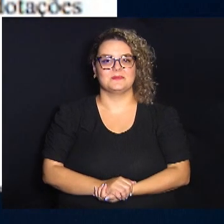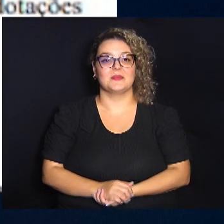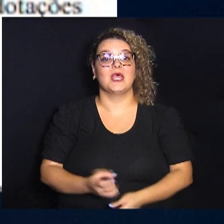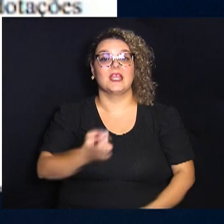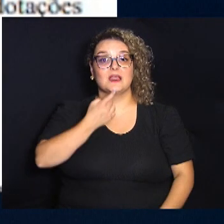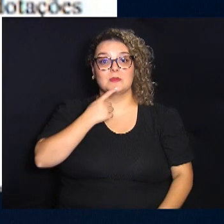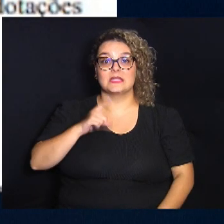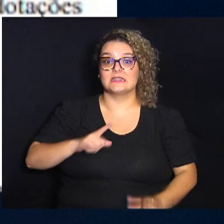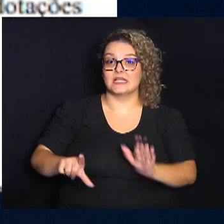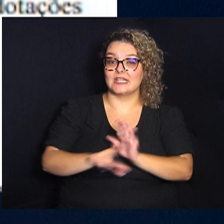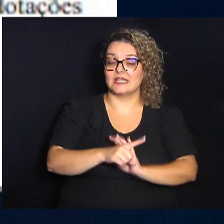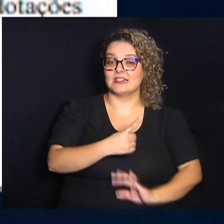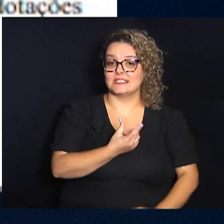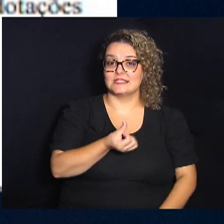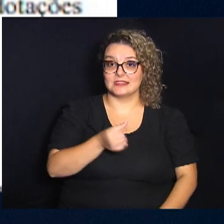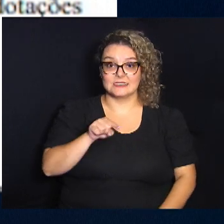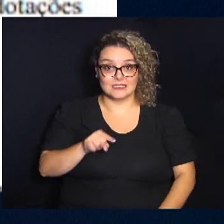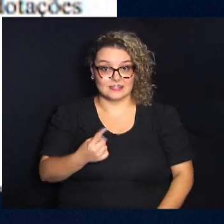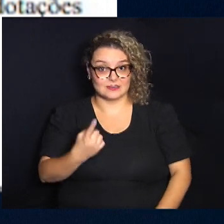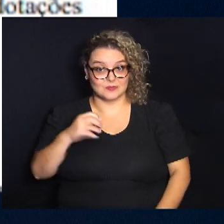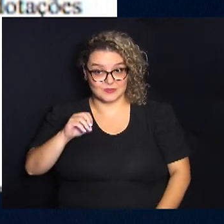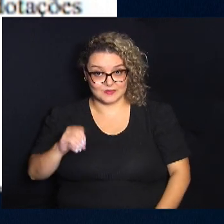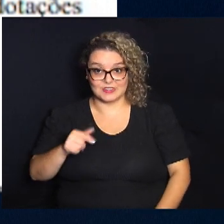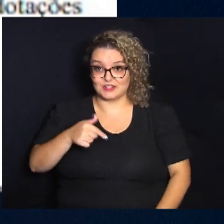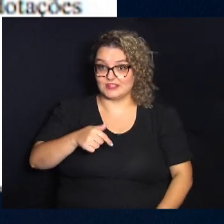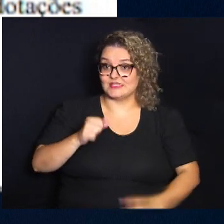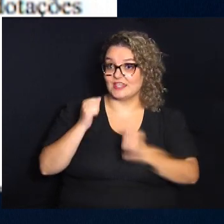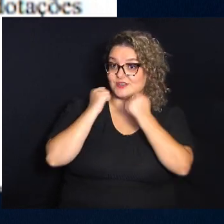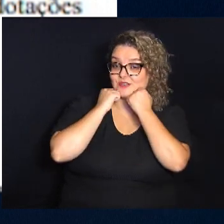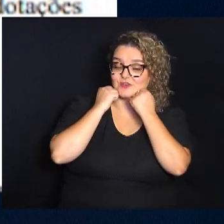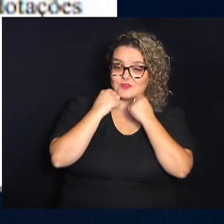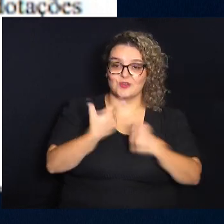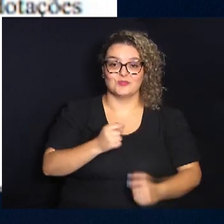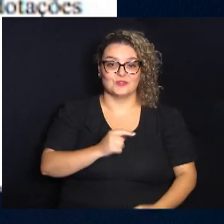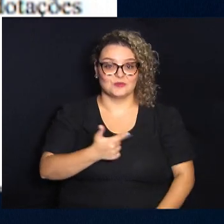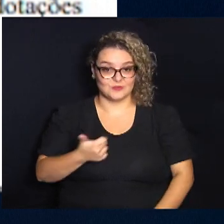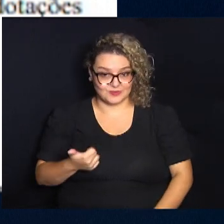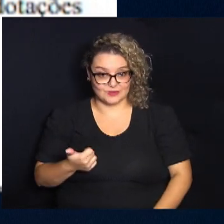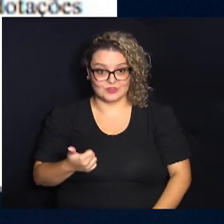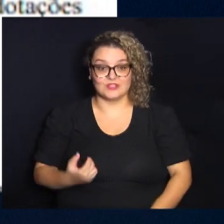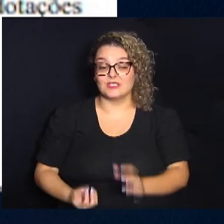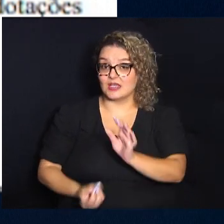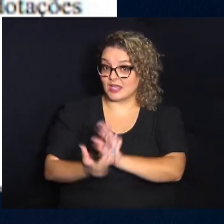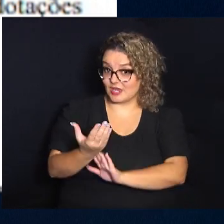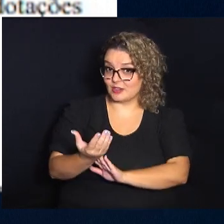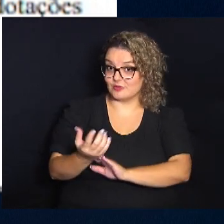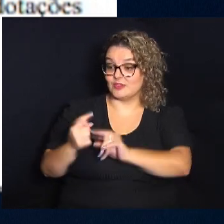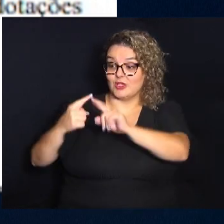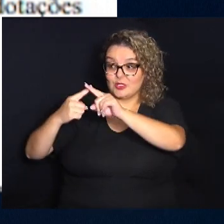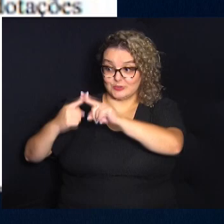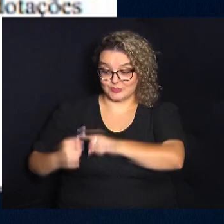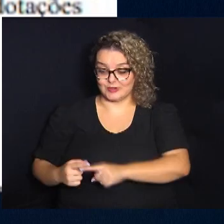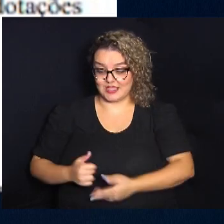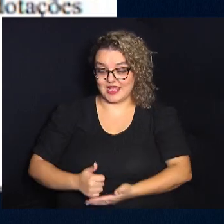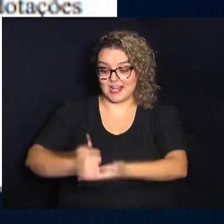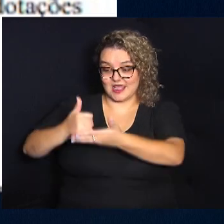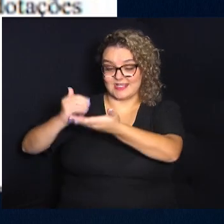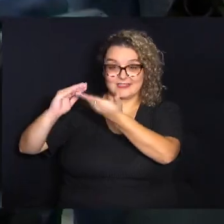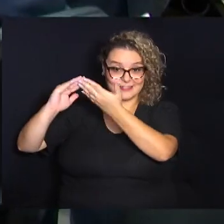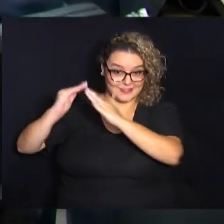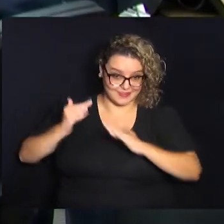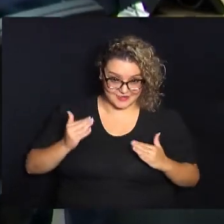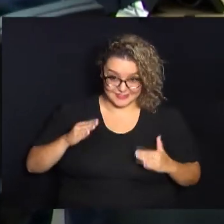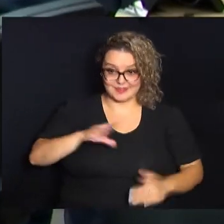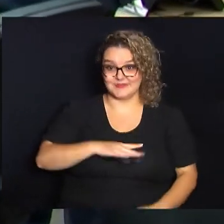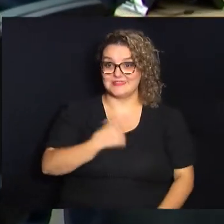Lei 16.100, de 7 de julho de 2021, que institui o torneio Taça das Favelas no